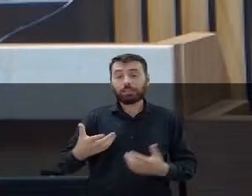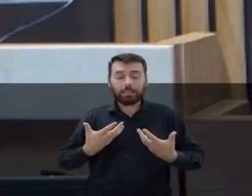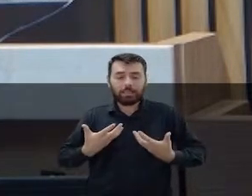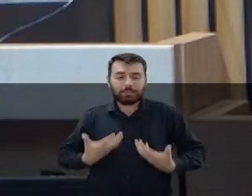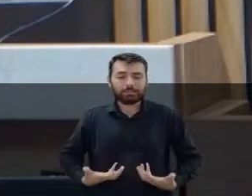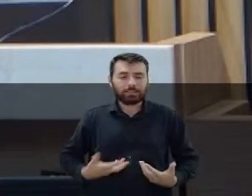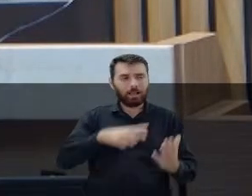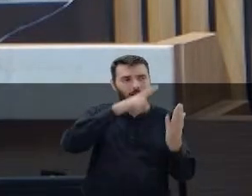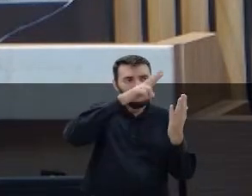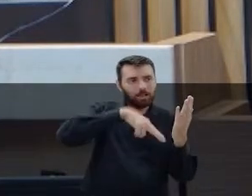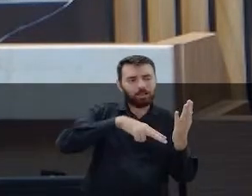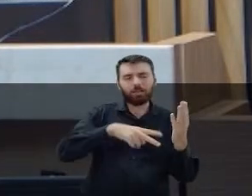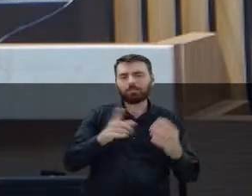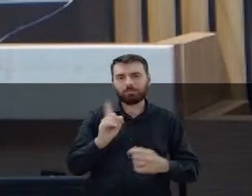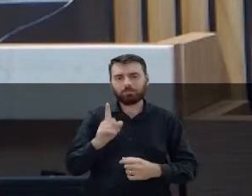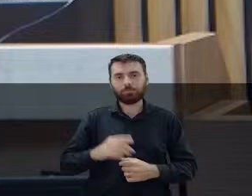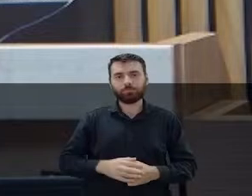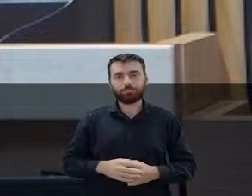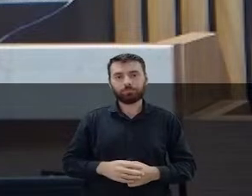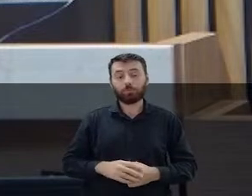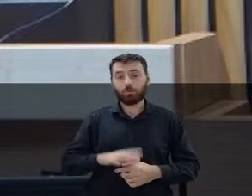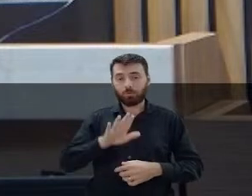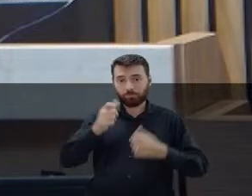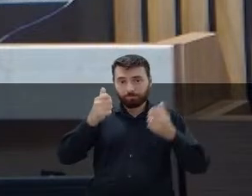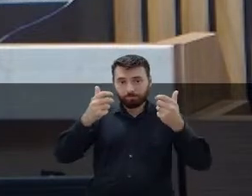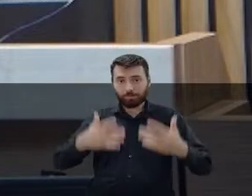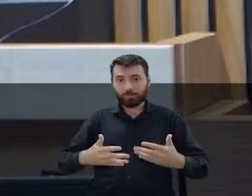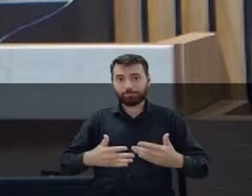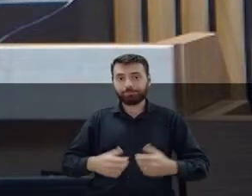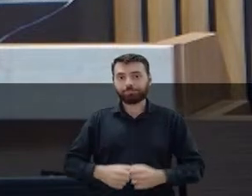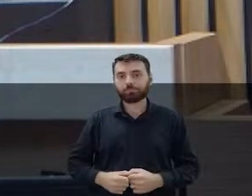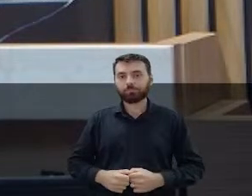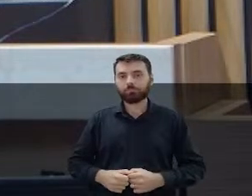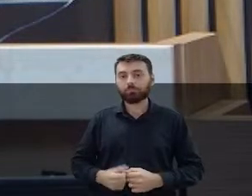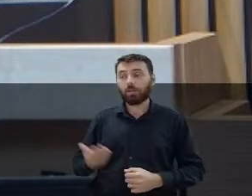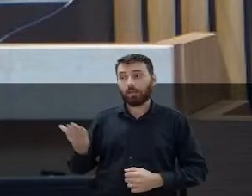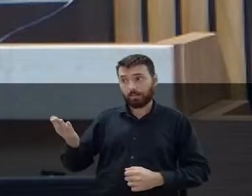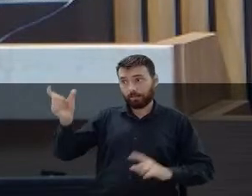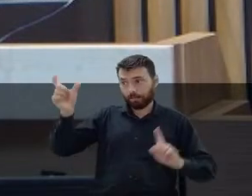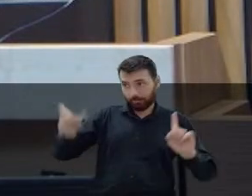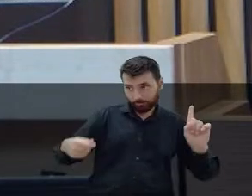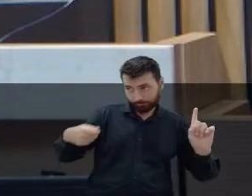leitura. A reclamante pediu demissão do emprego.